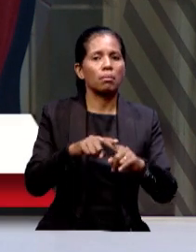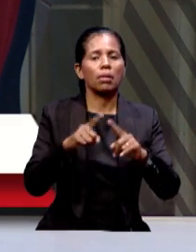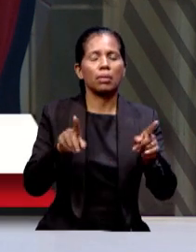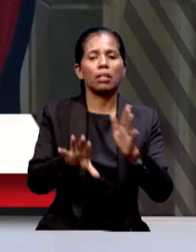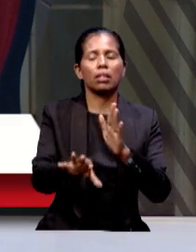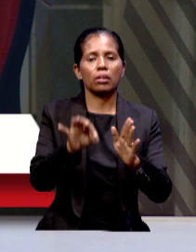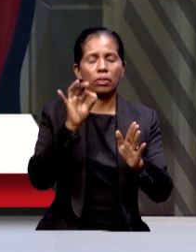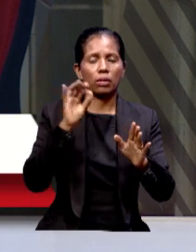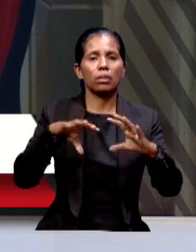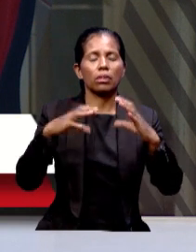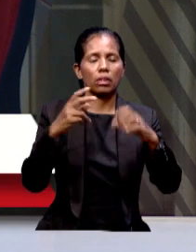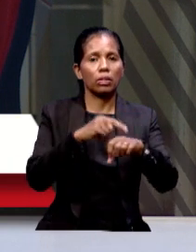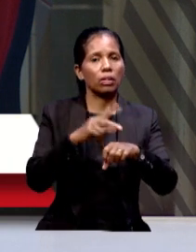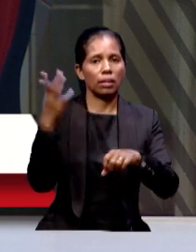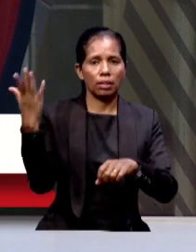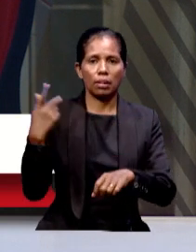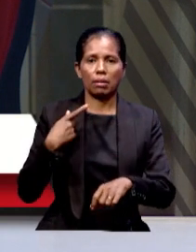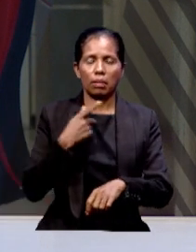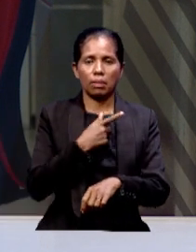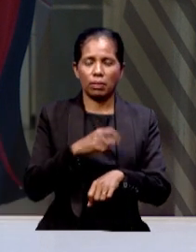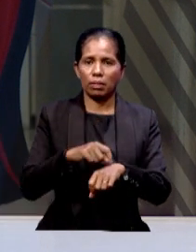nasional iha parlamento.